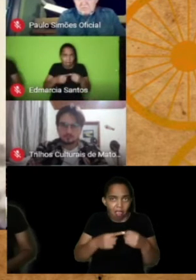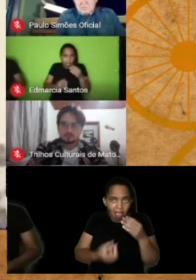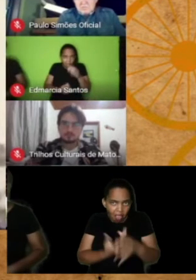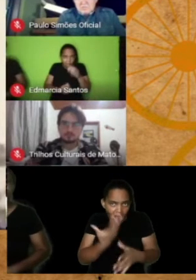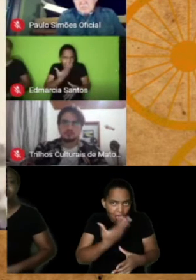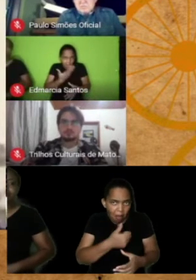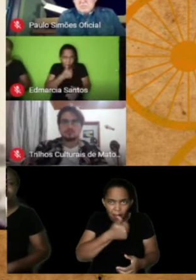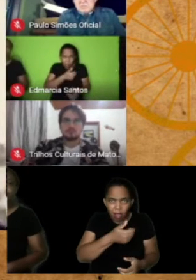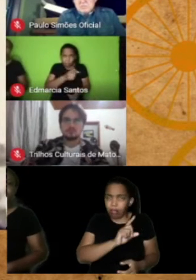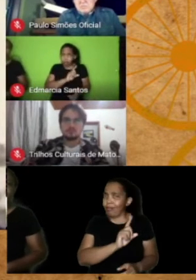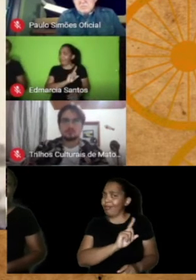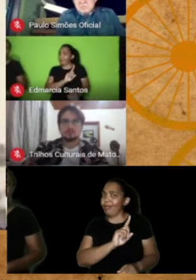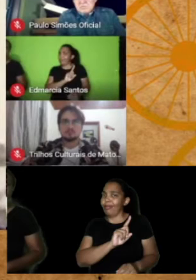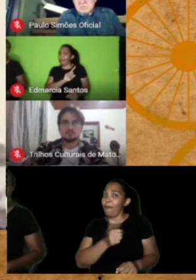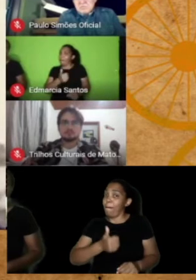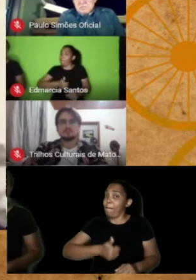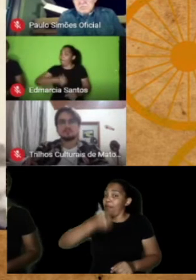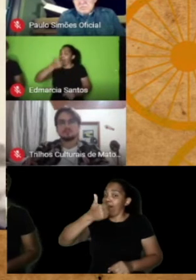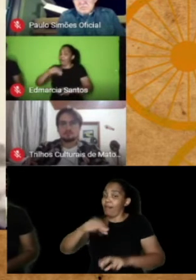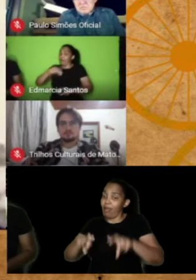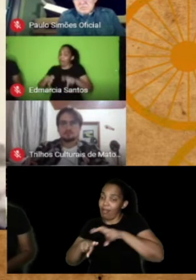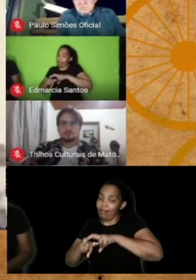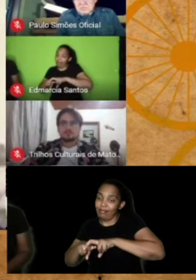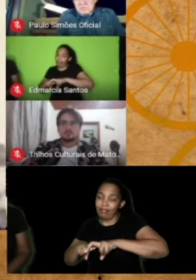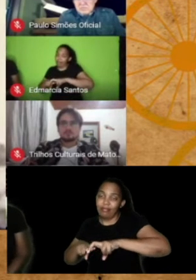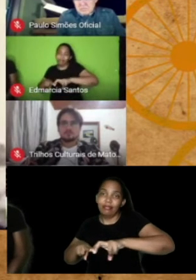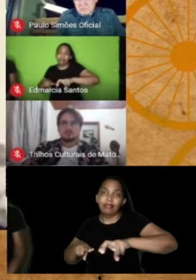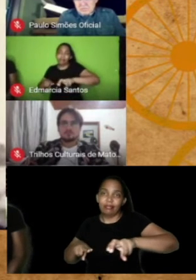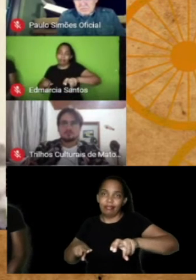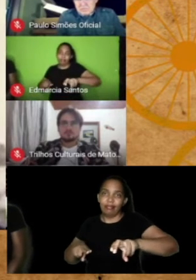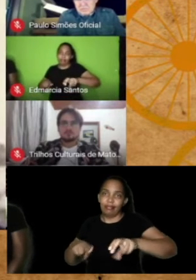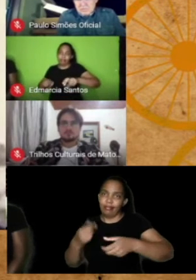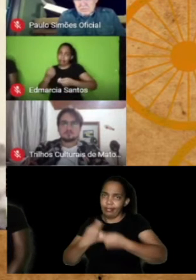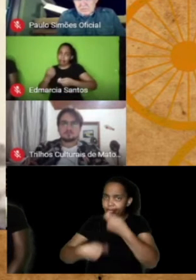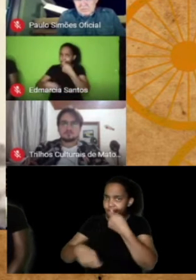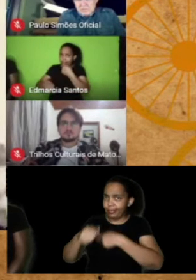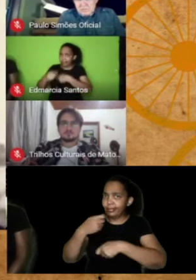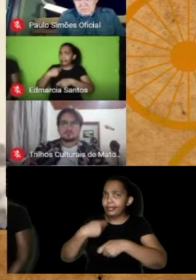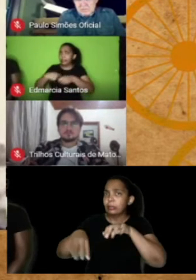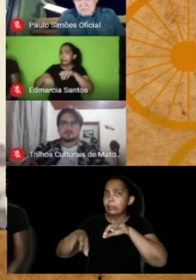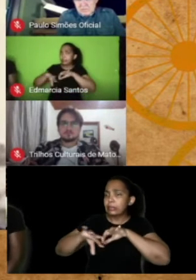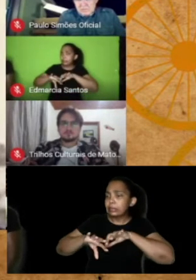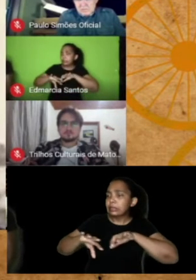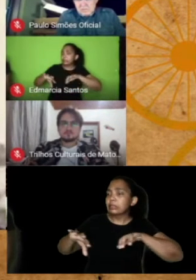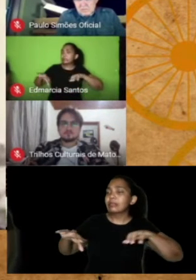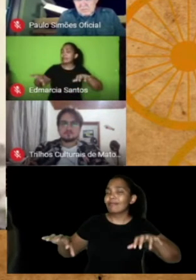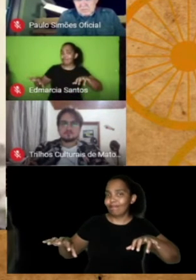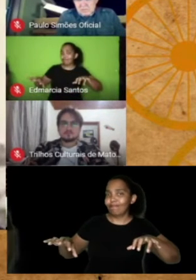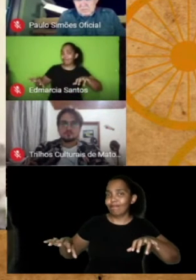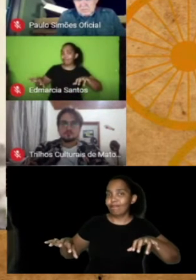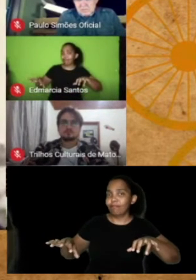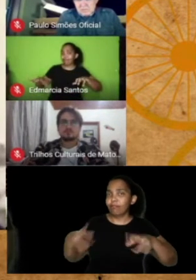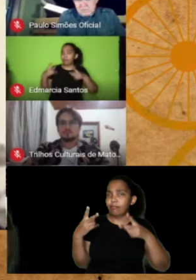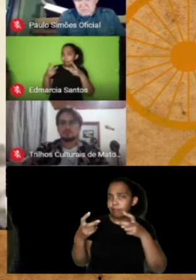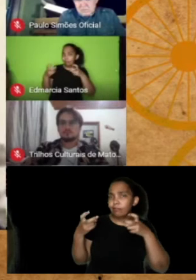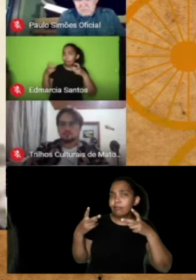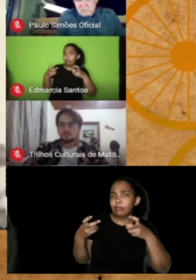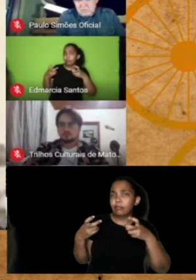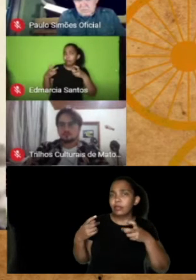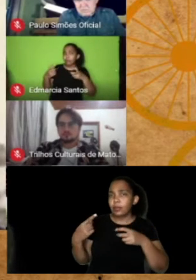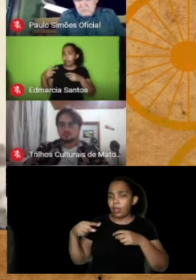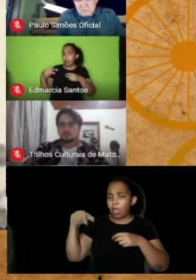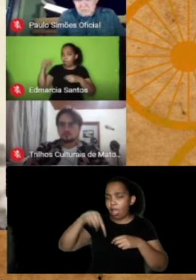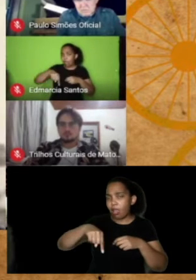cidade. Então, a economia que a ferrovia traz, ela também separa e segrega, né? A gente tem hoje, dentro das